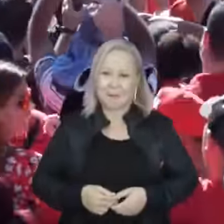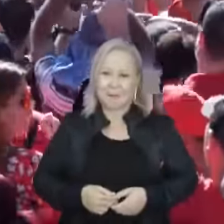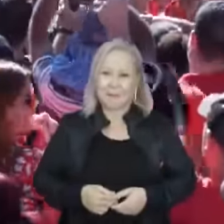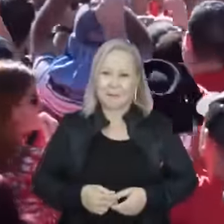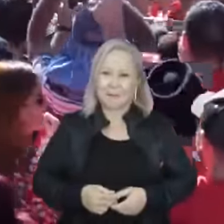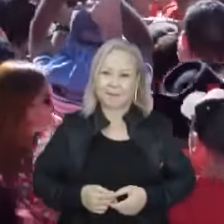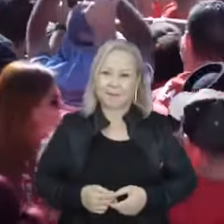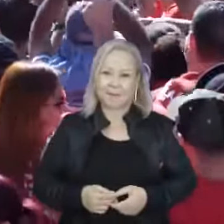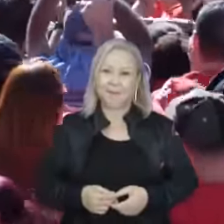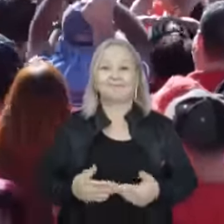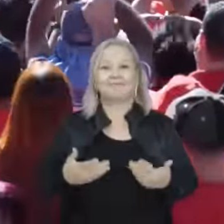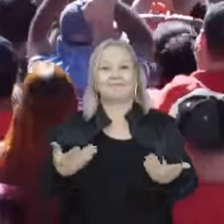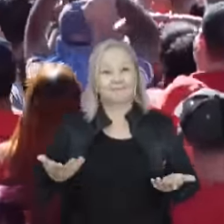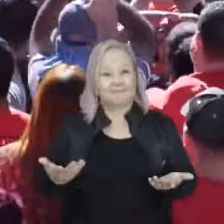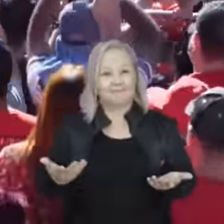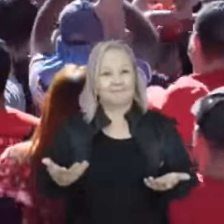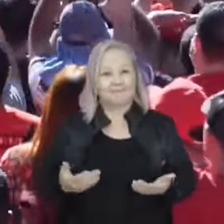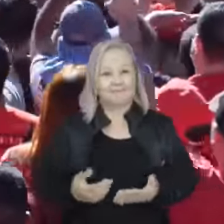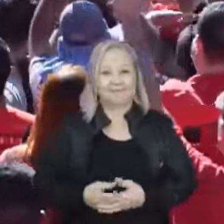Gente.